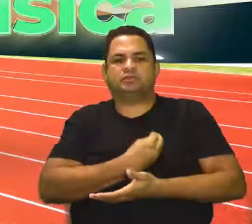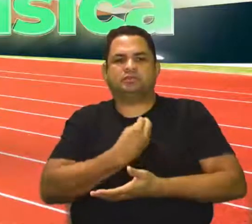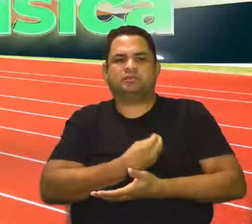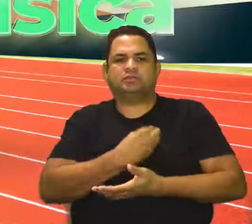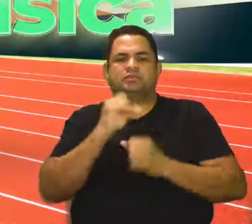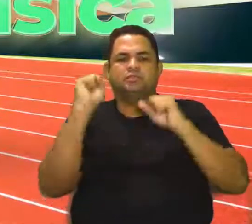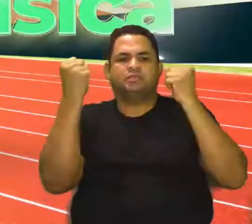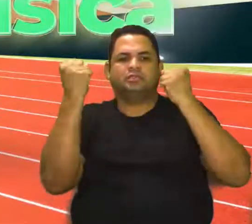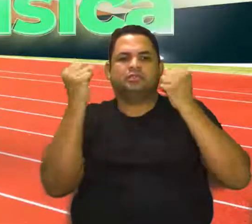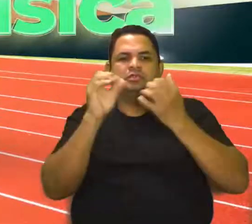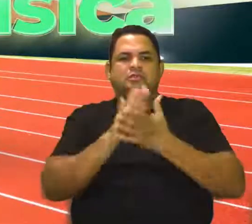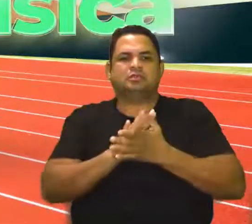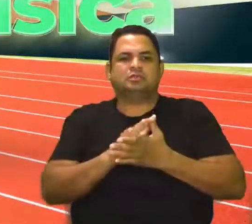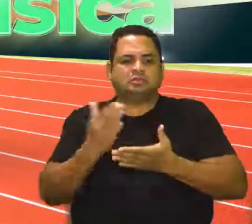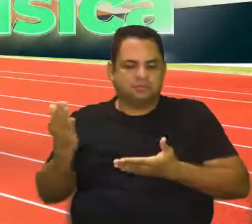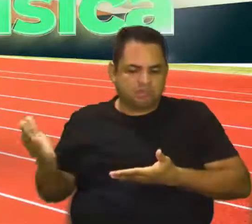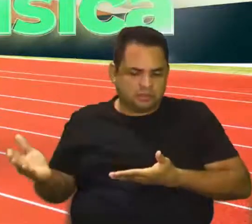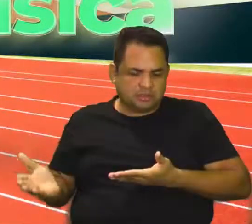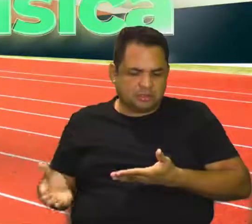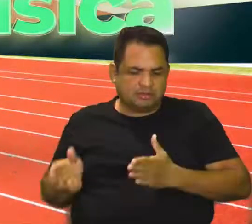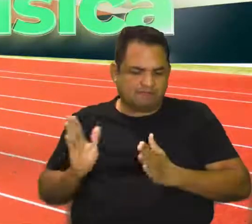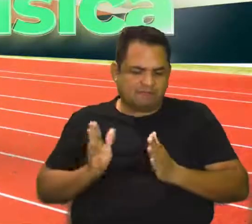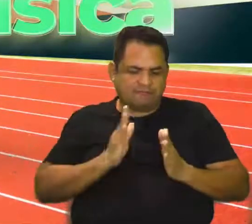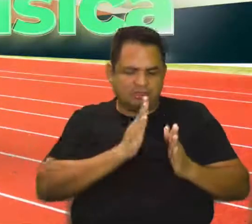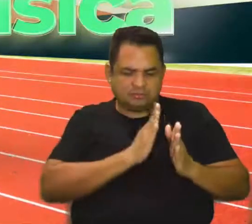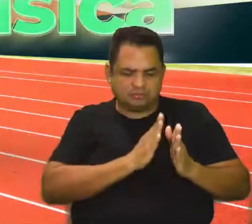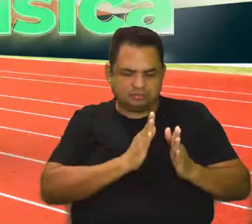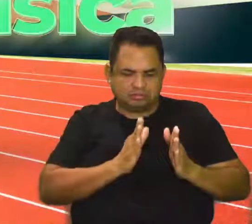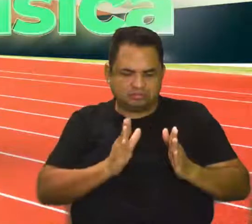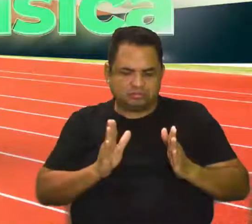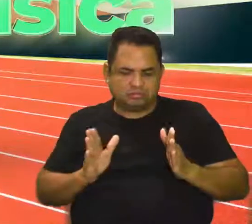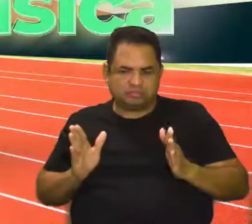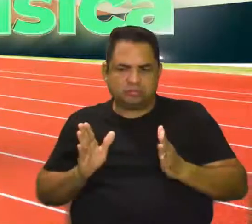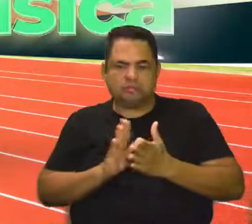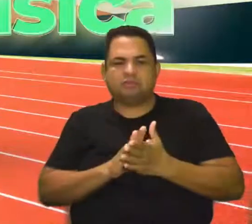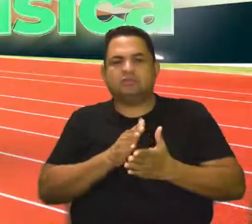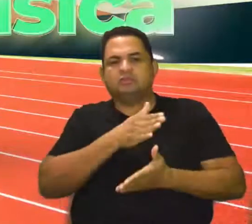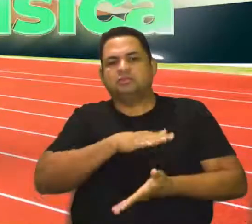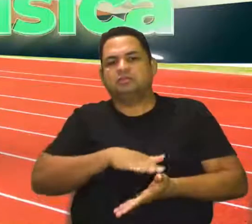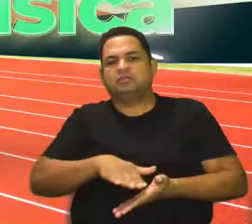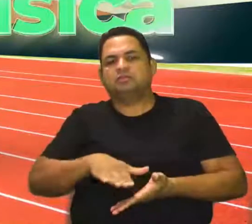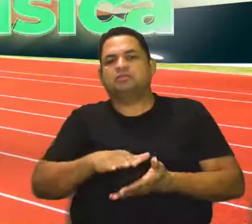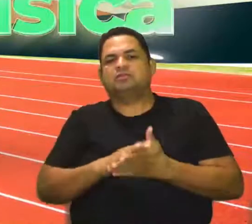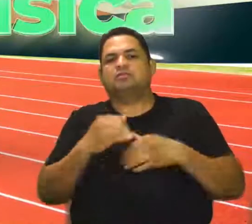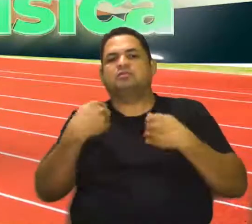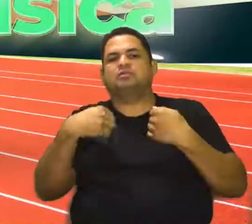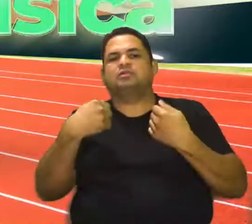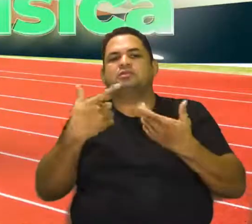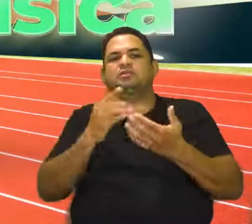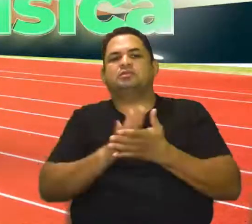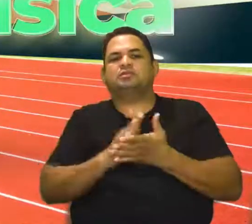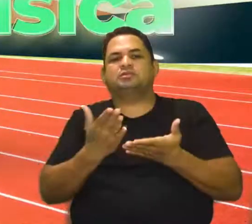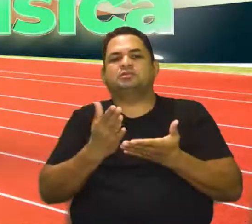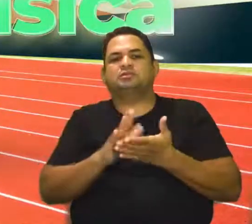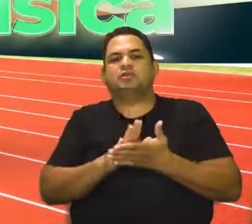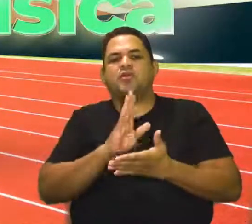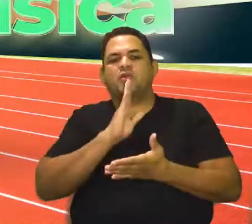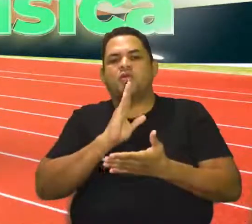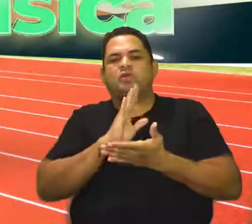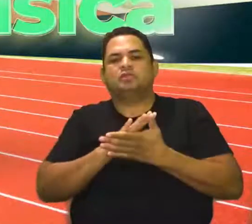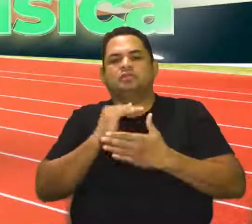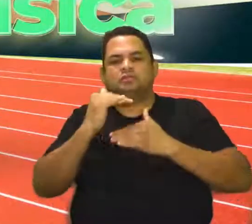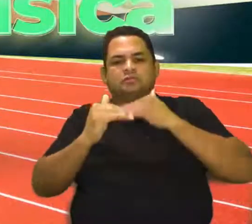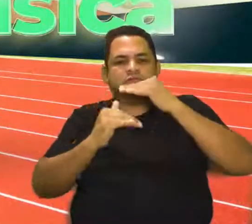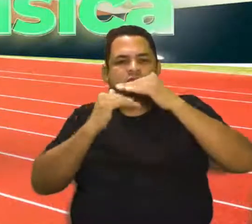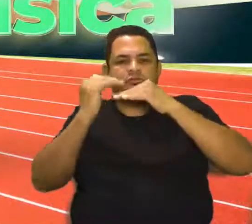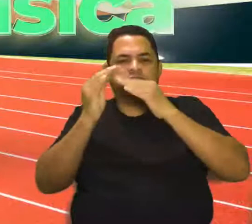tão importante que ele vem lá desde a fase infantil, né, prof? Exato. Ou seja, esses conhecimentos, eles precisam ser solidificados ao longo da